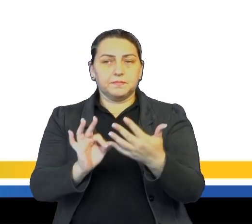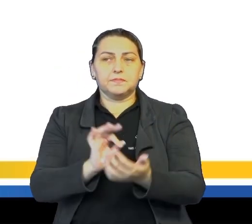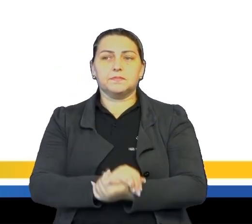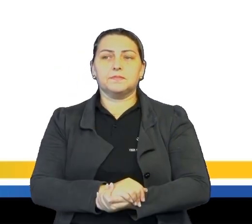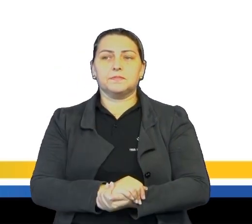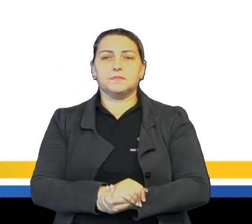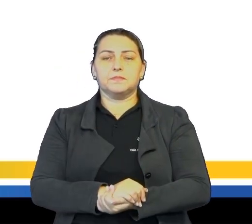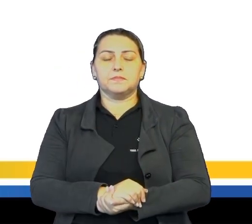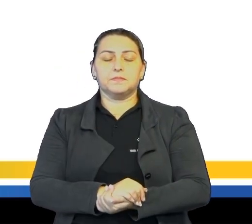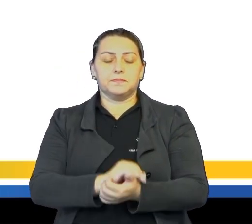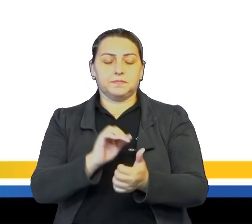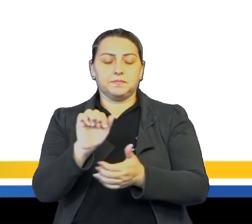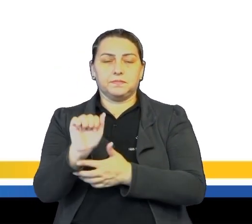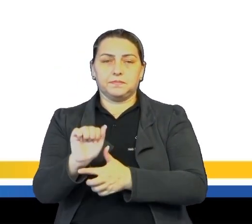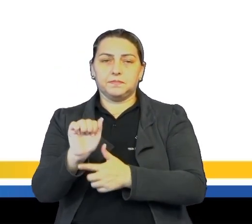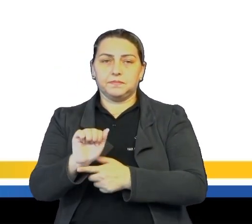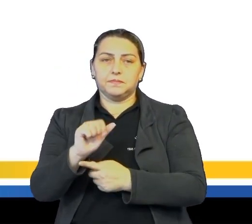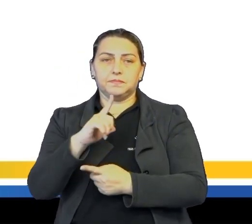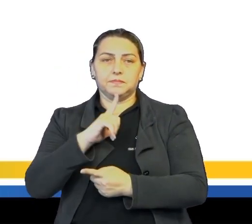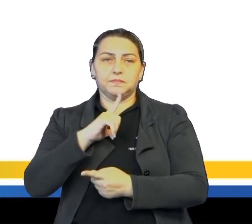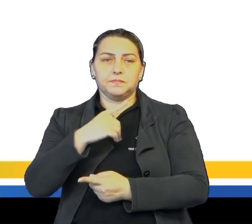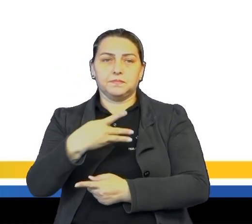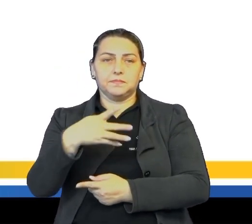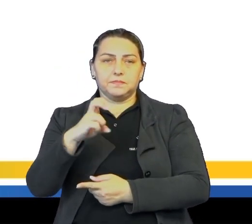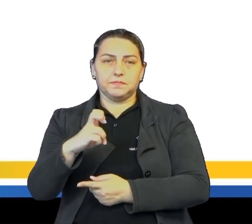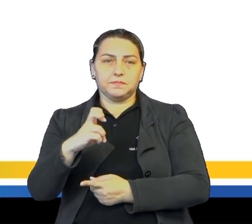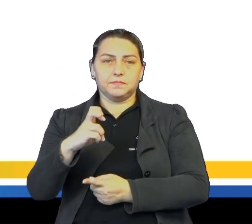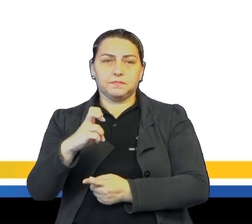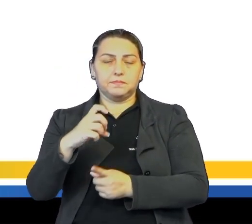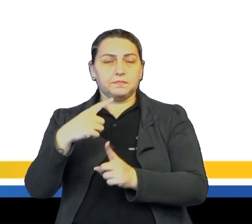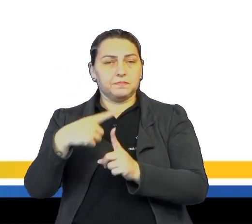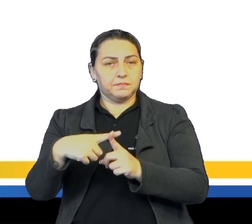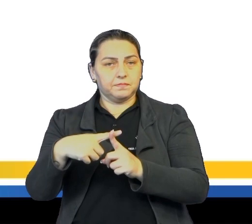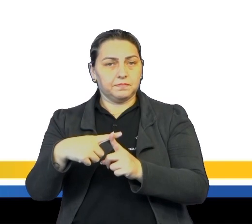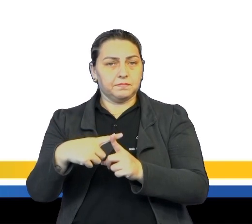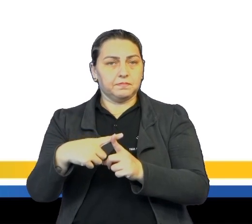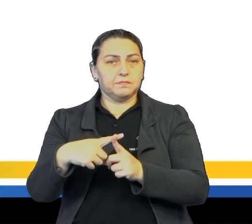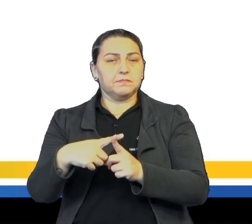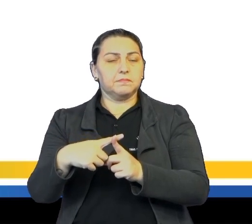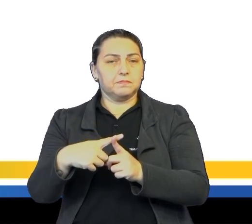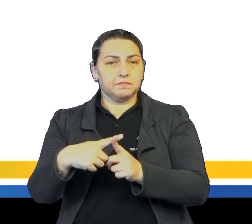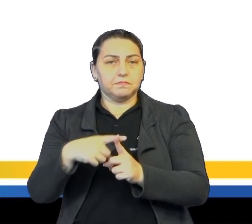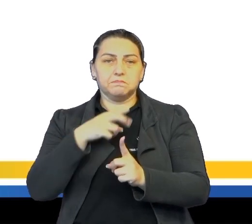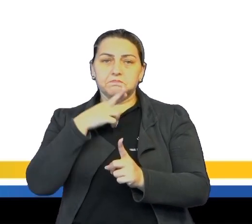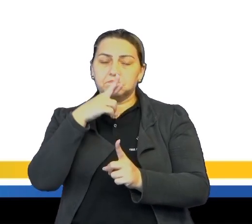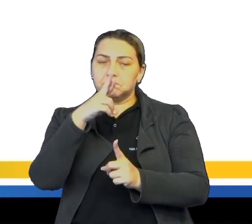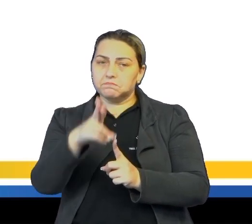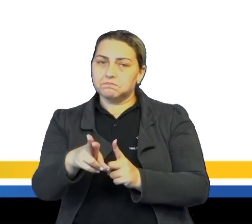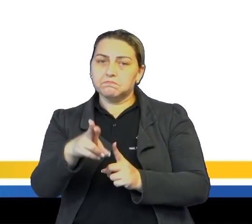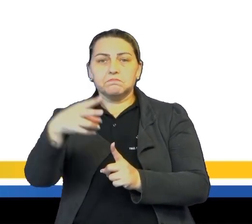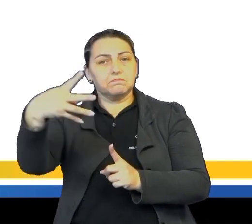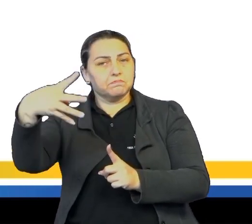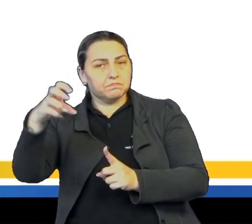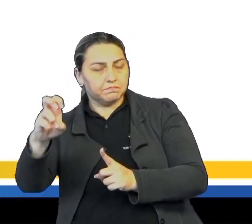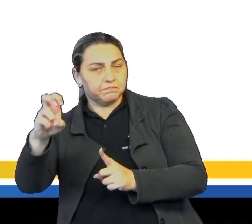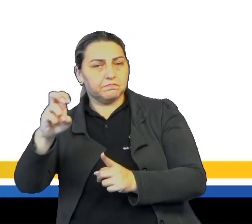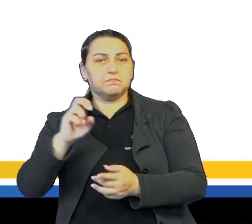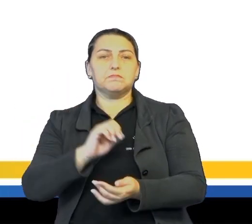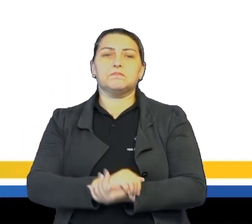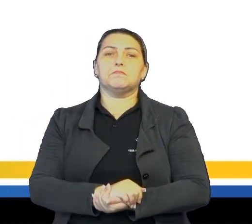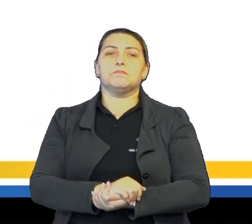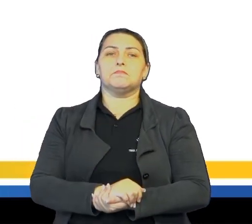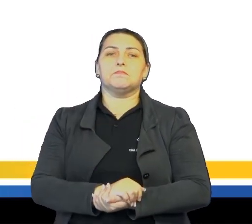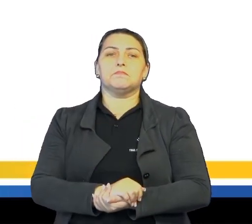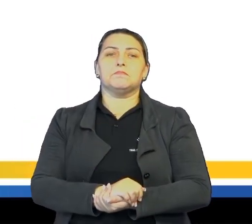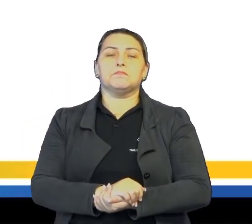seguir na letra a nós temos 45 mais um valor e o resultado Deu 45